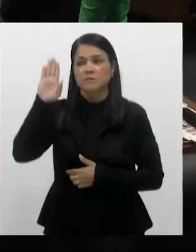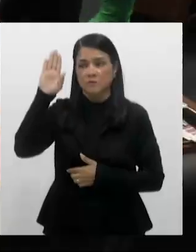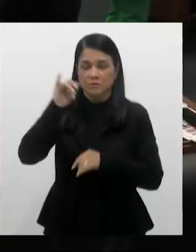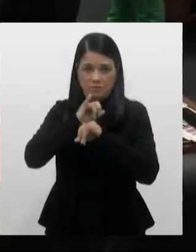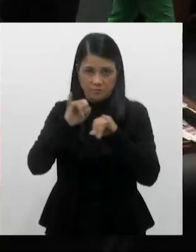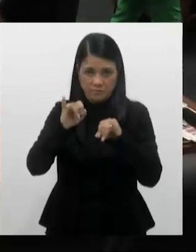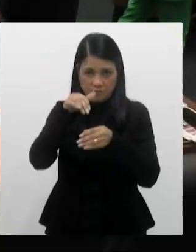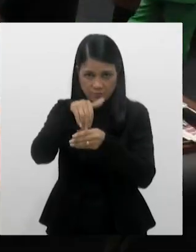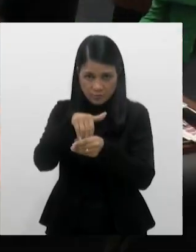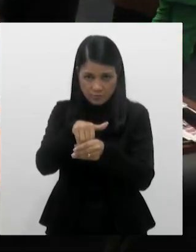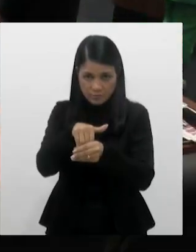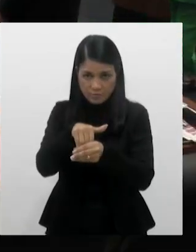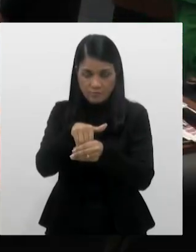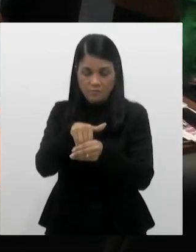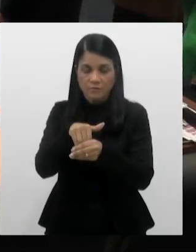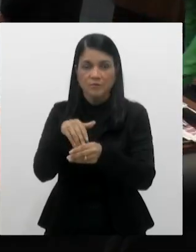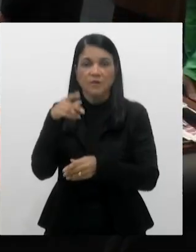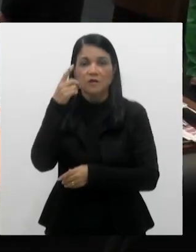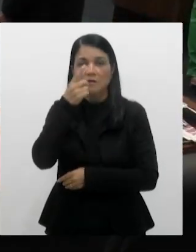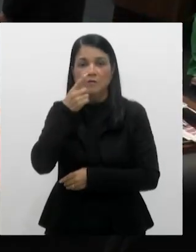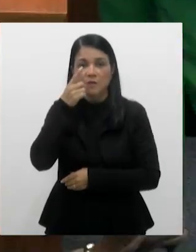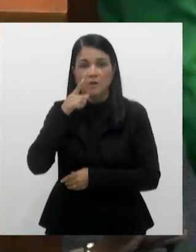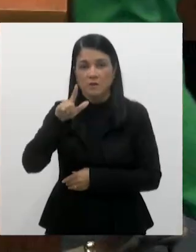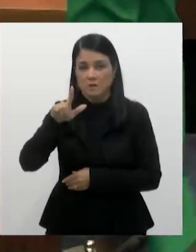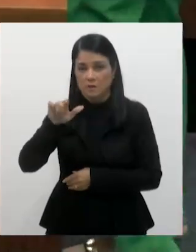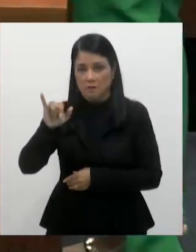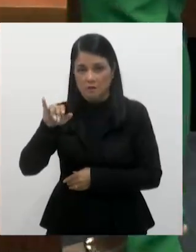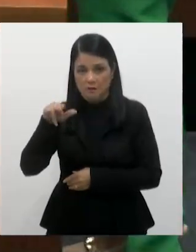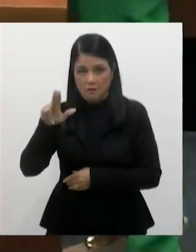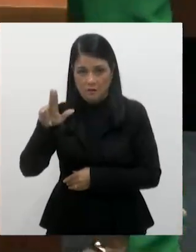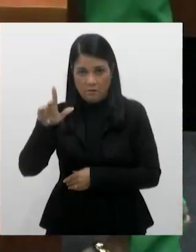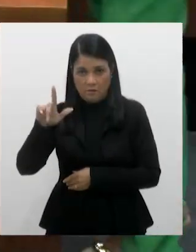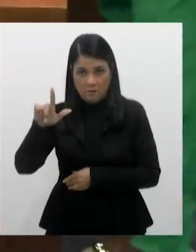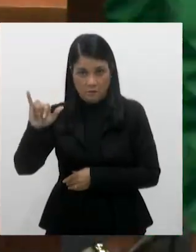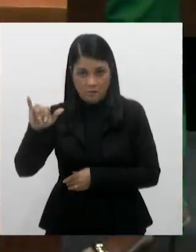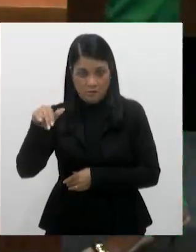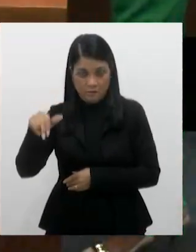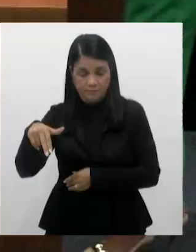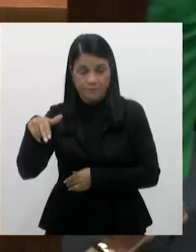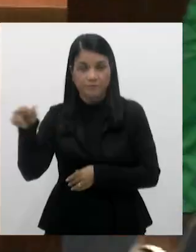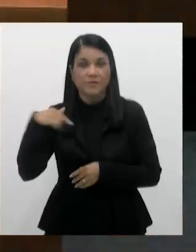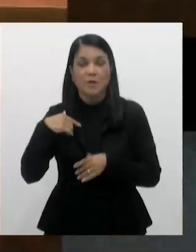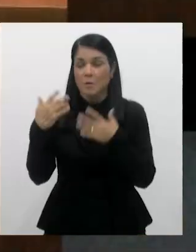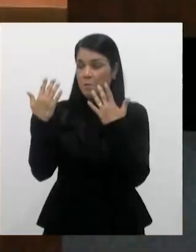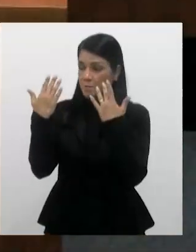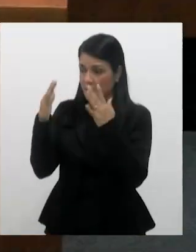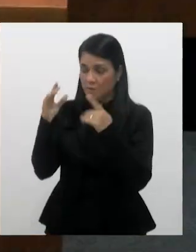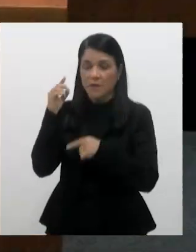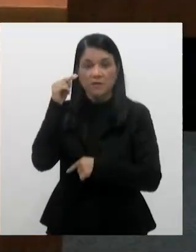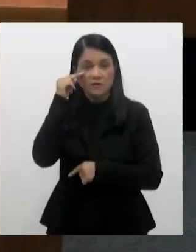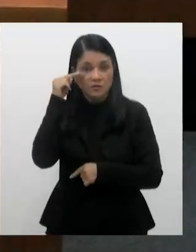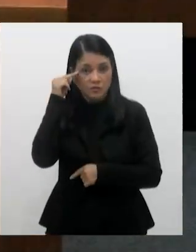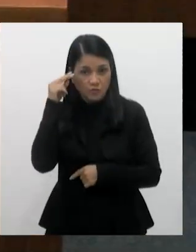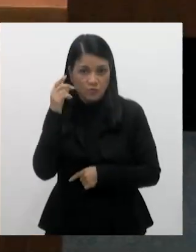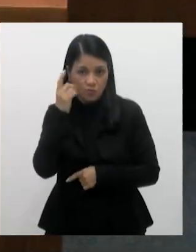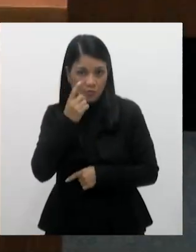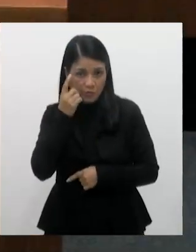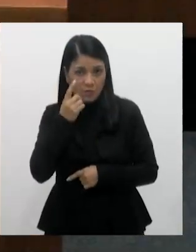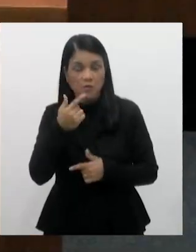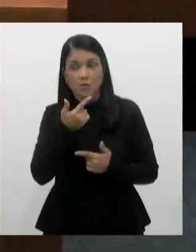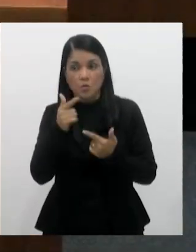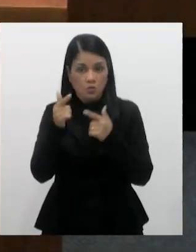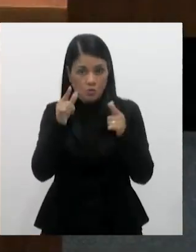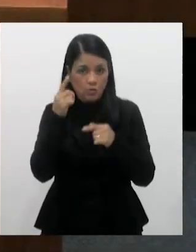presidente. Para a declaração, deputada Lília. Primeiro, gostaria, além de parabenizar a Tia Ju, parabenizar a todos os outros